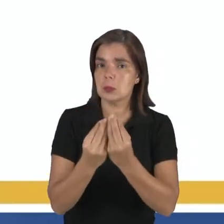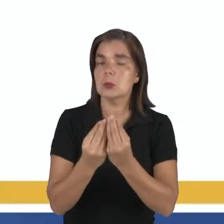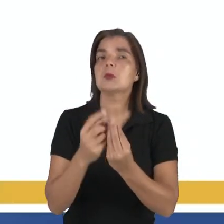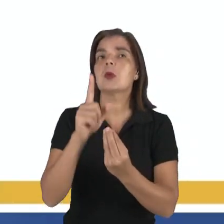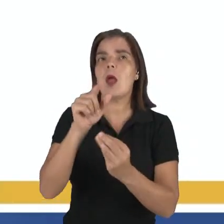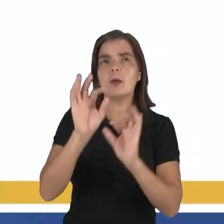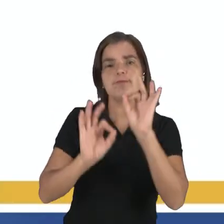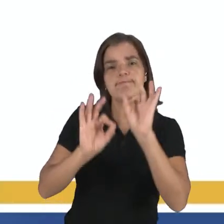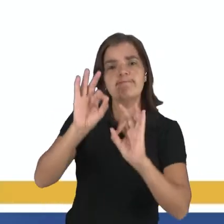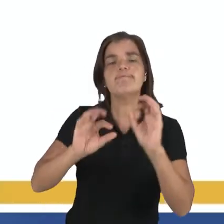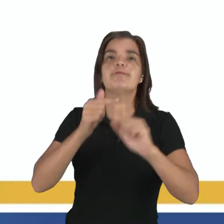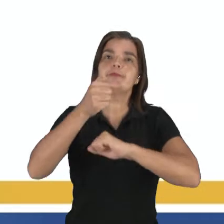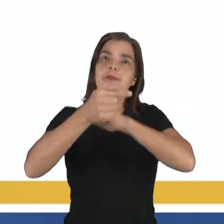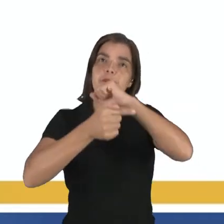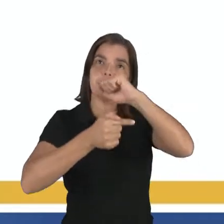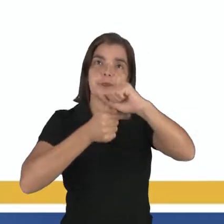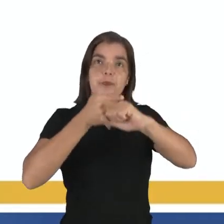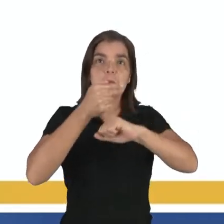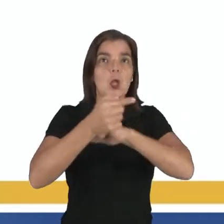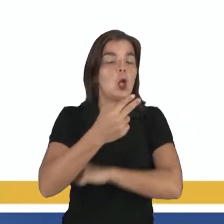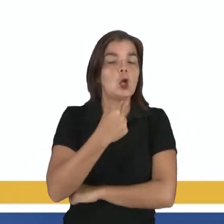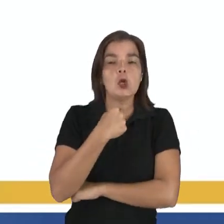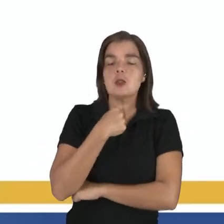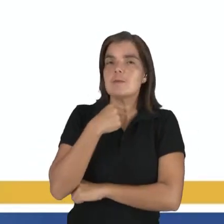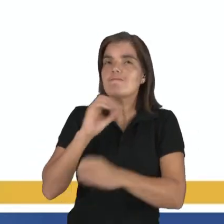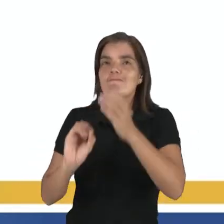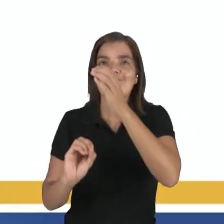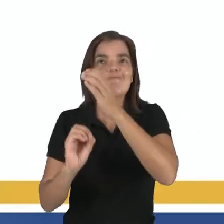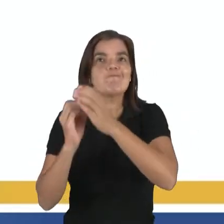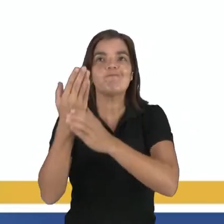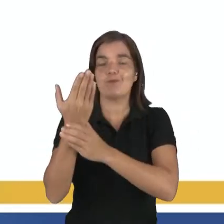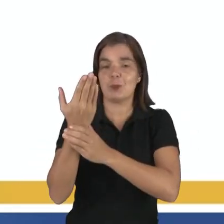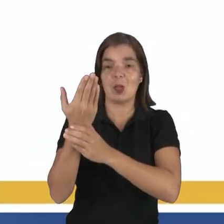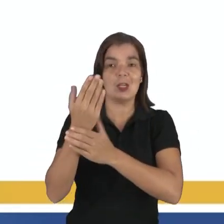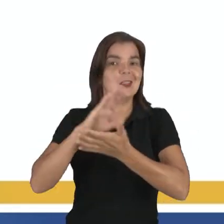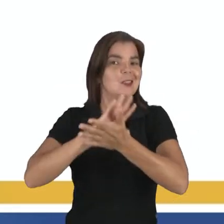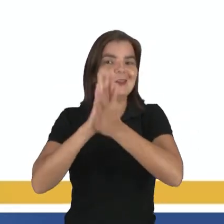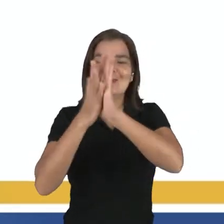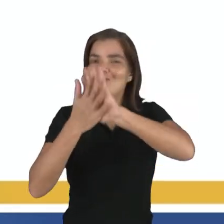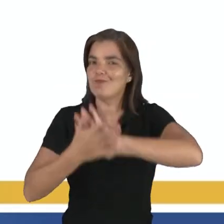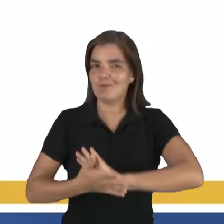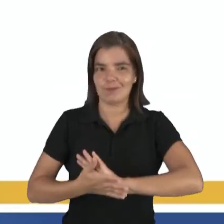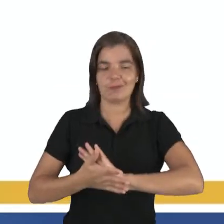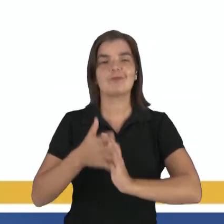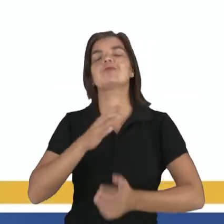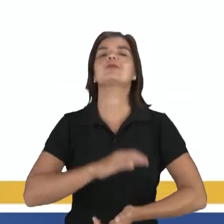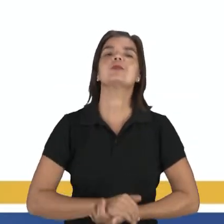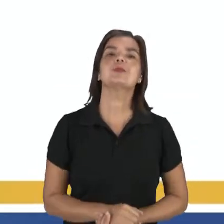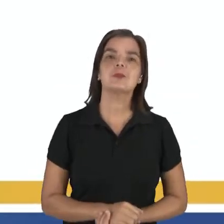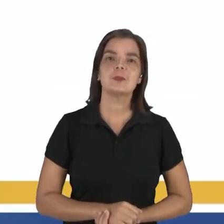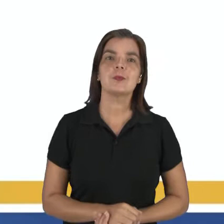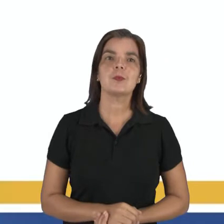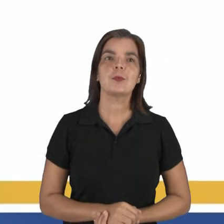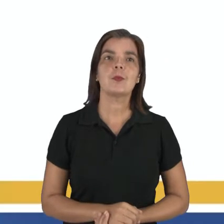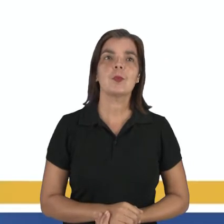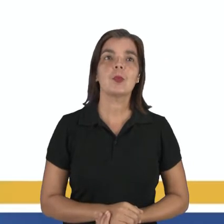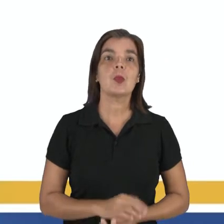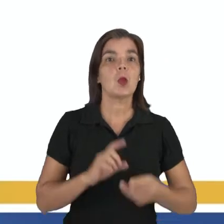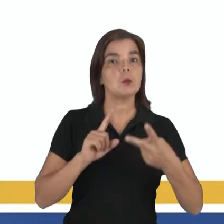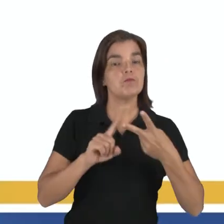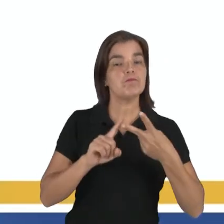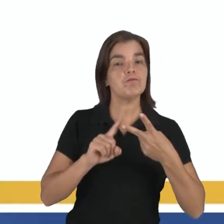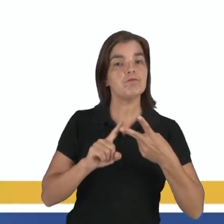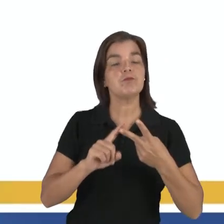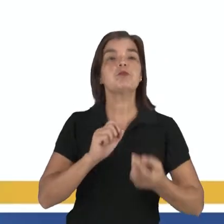as substâncias são constituídas de átomos que não podem ser criados e nem destruídos.